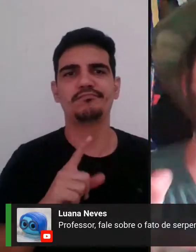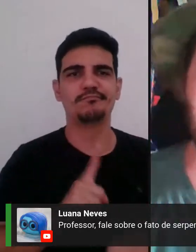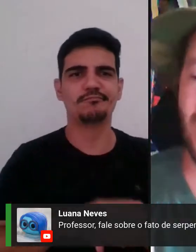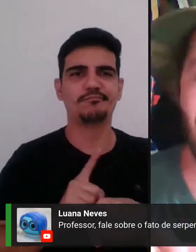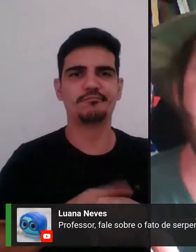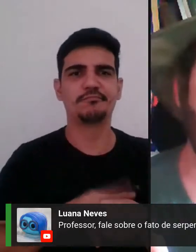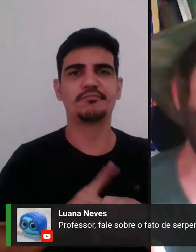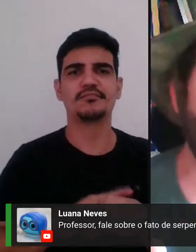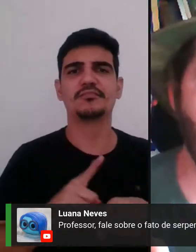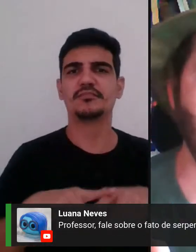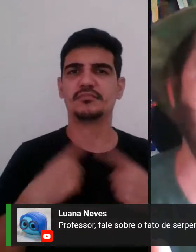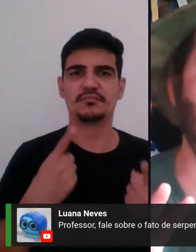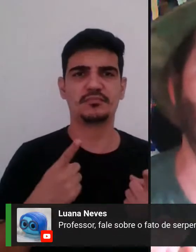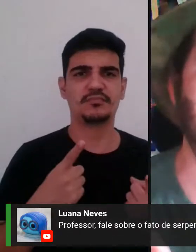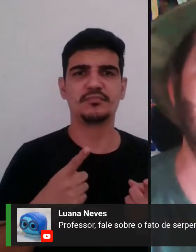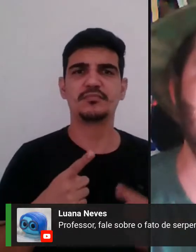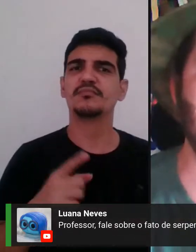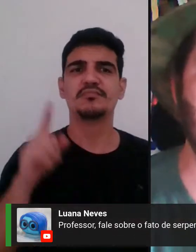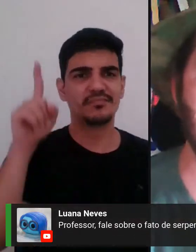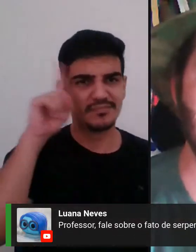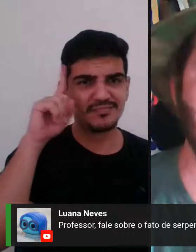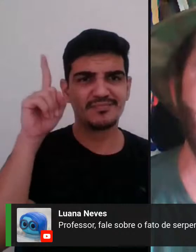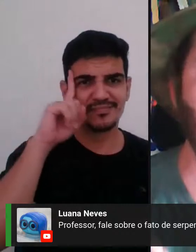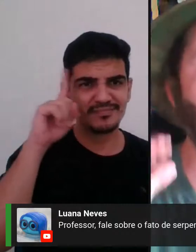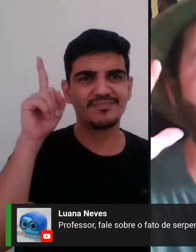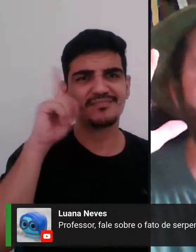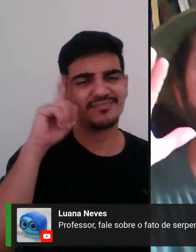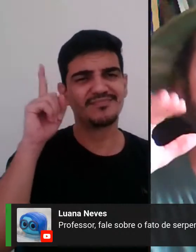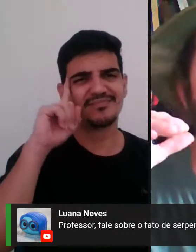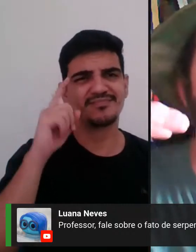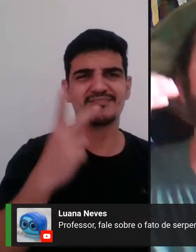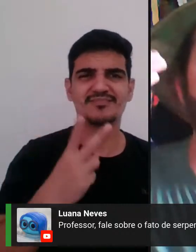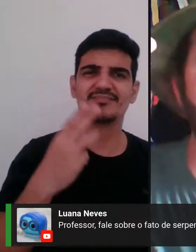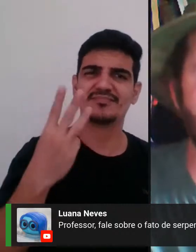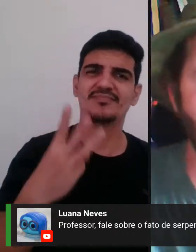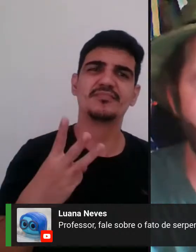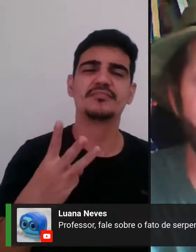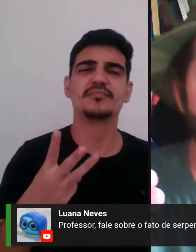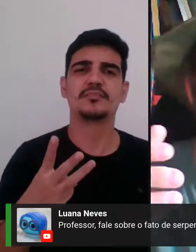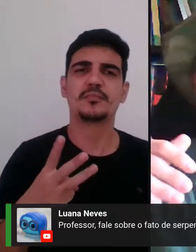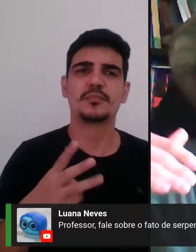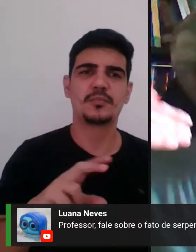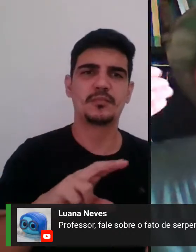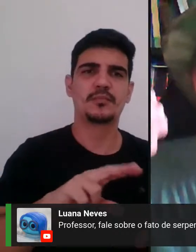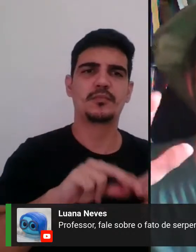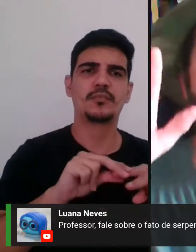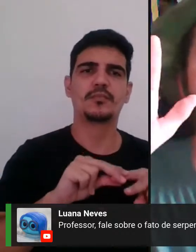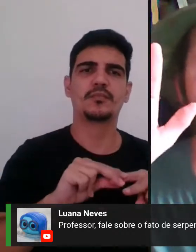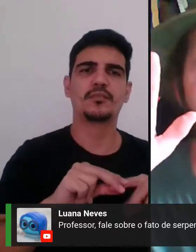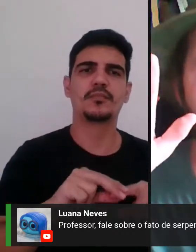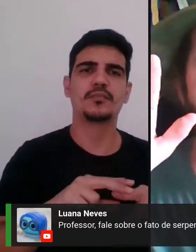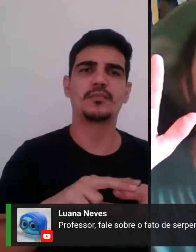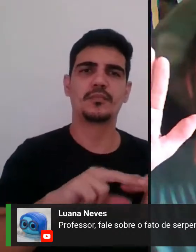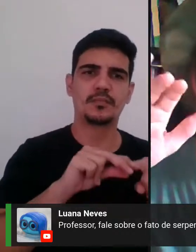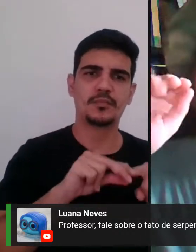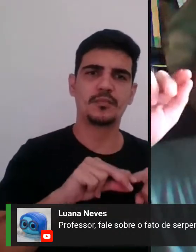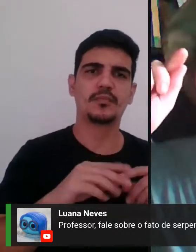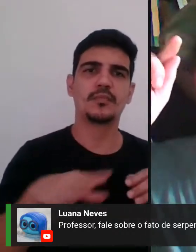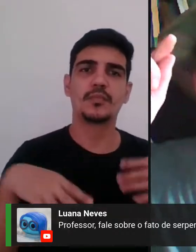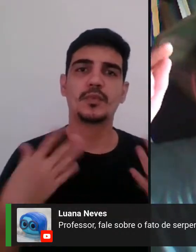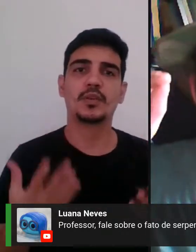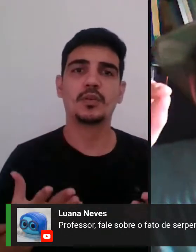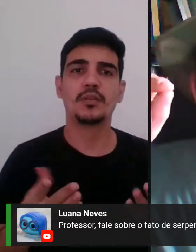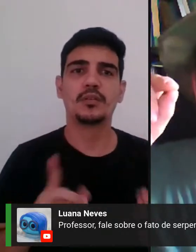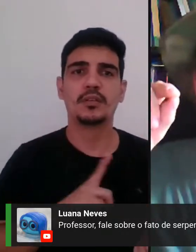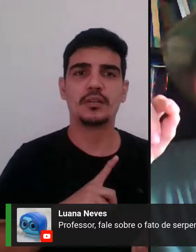Mas se deixar, é todo dia 2, 3 resgates. E aí, claro, quando é algum bicho peçonhento, quando é um bicho grave, aí o Ibama não tem como